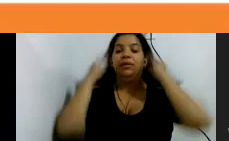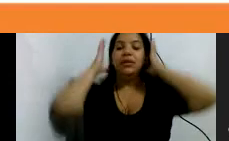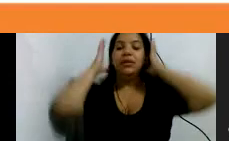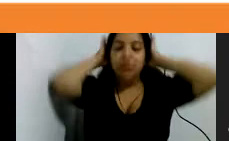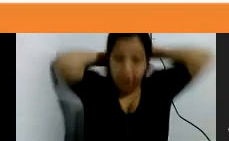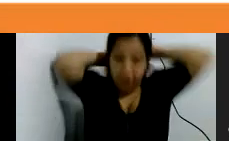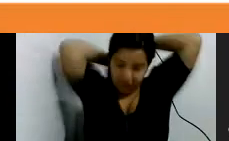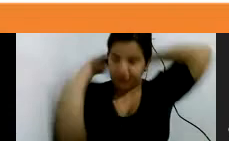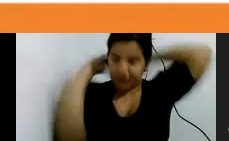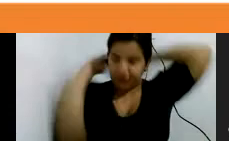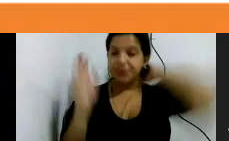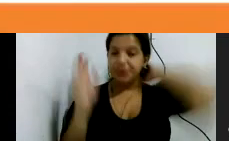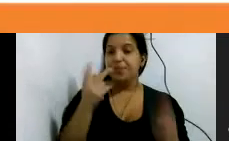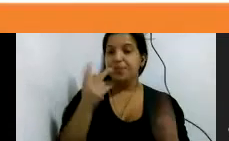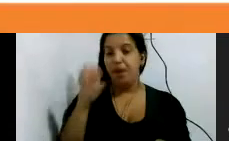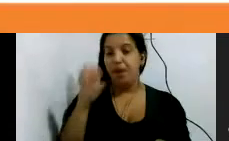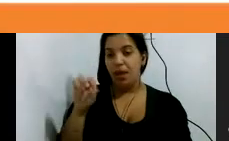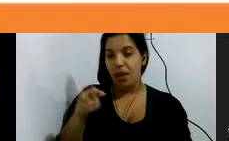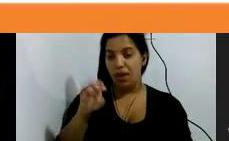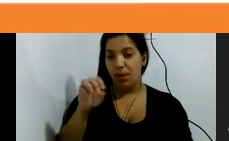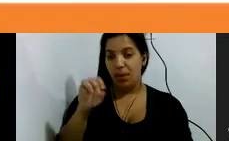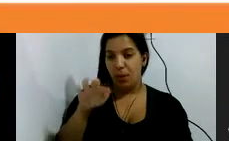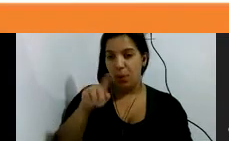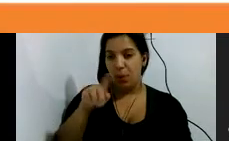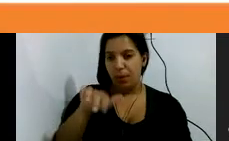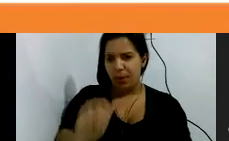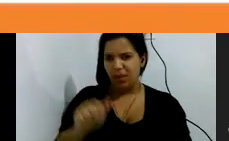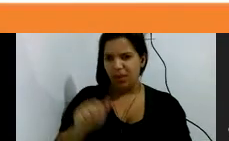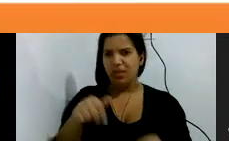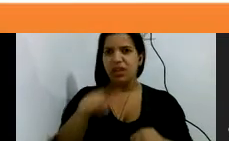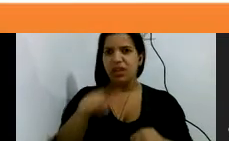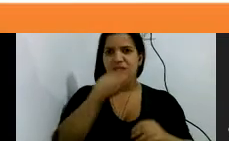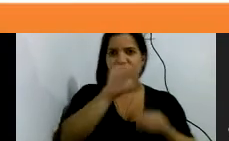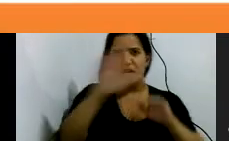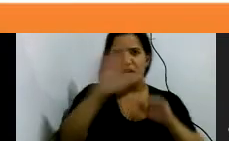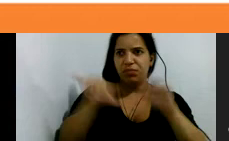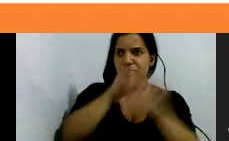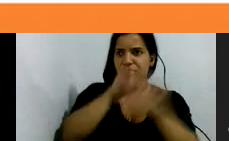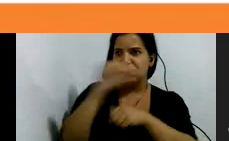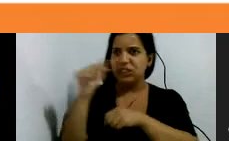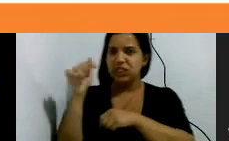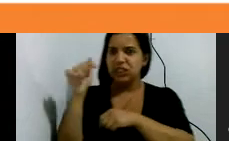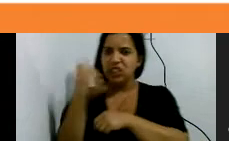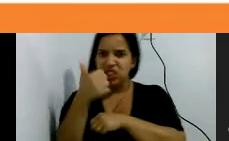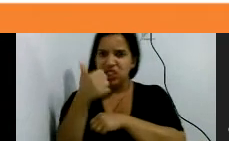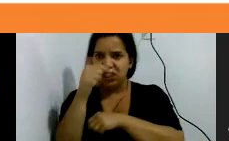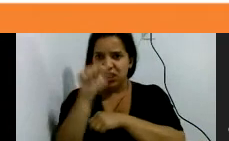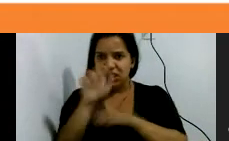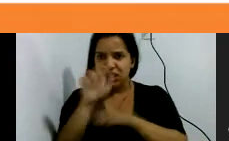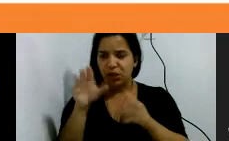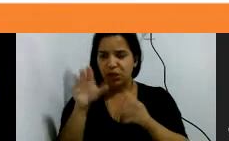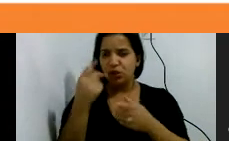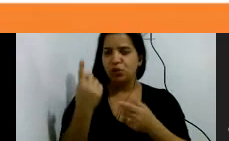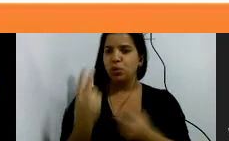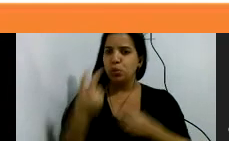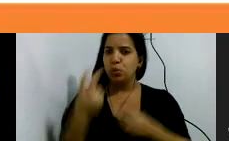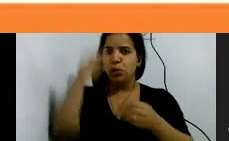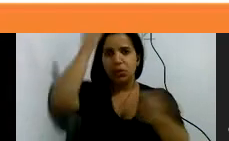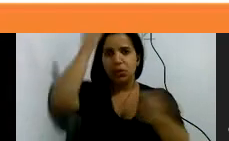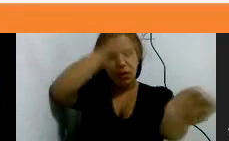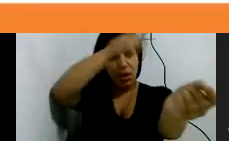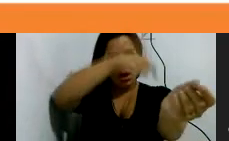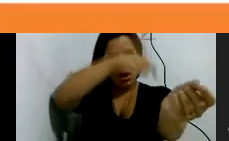Uma hemoglobina de 7 pode ir para 17, o paciente tomando 2 bolsas de concentrado?